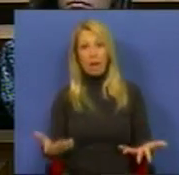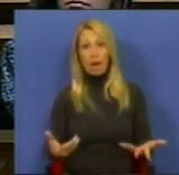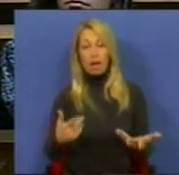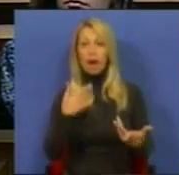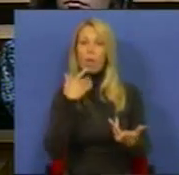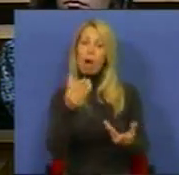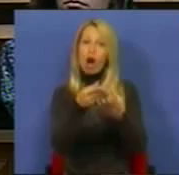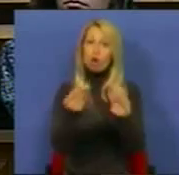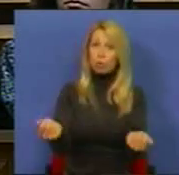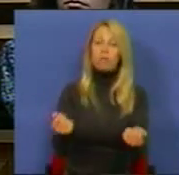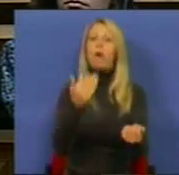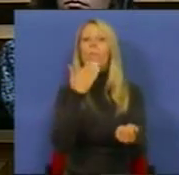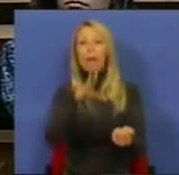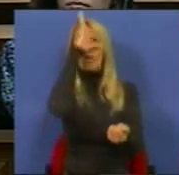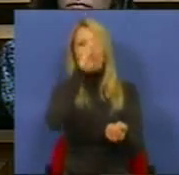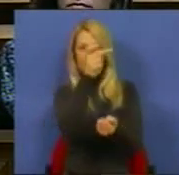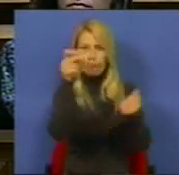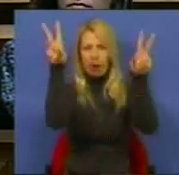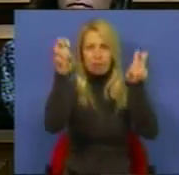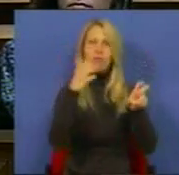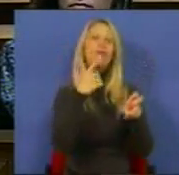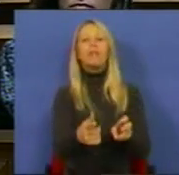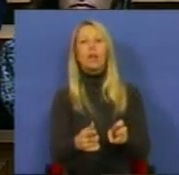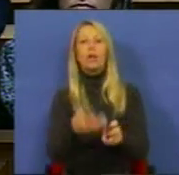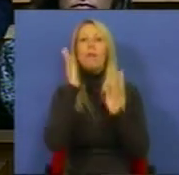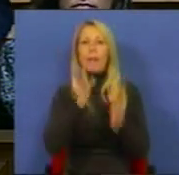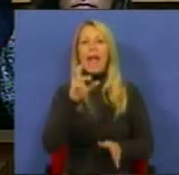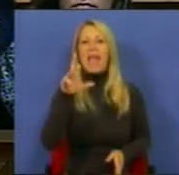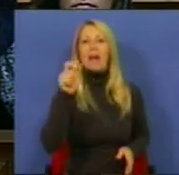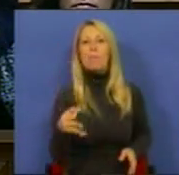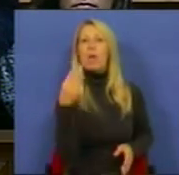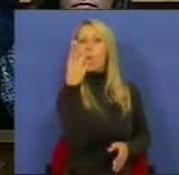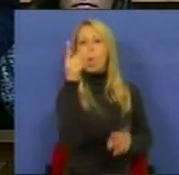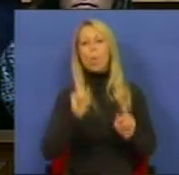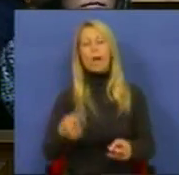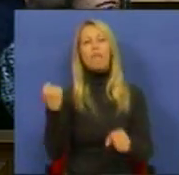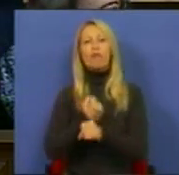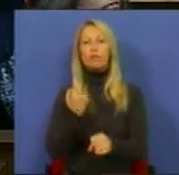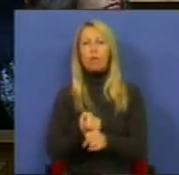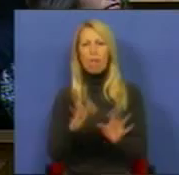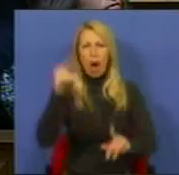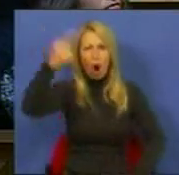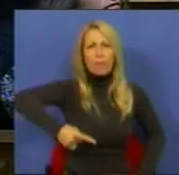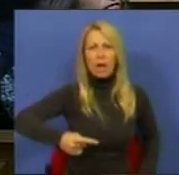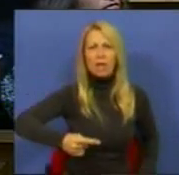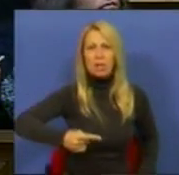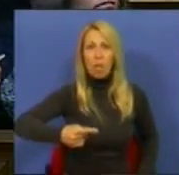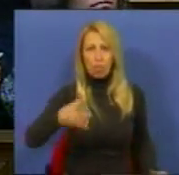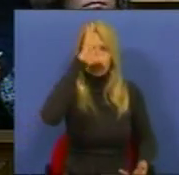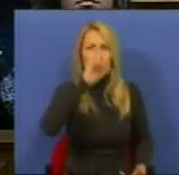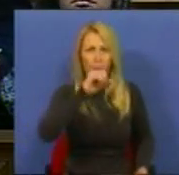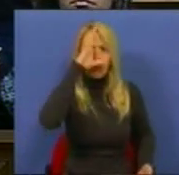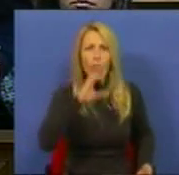ao Governo, e cito, coloque o RPU a funcionar. Mas não é uma obrigação elementar do Estado e do